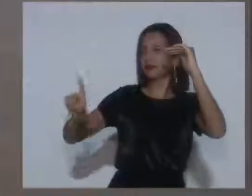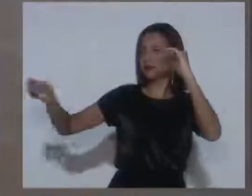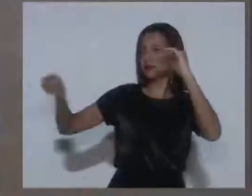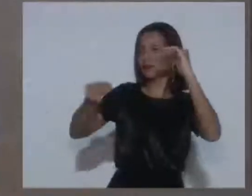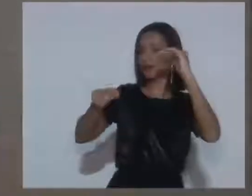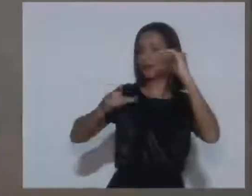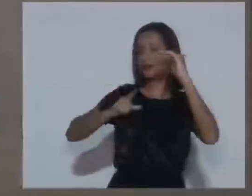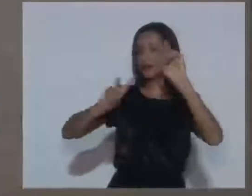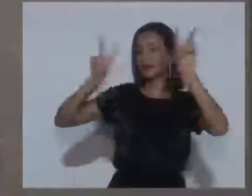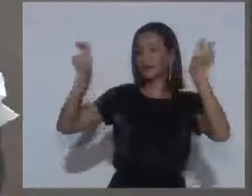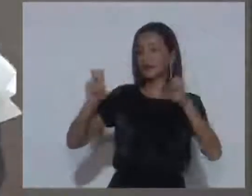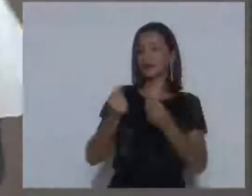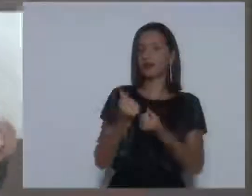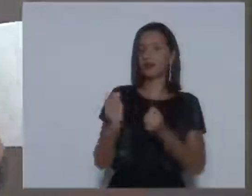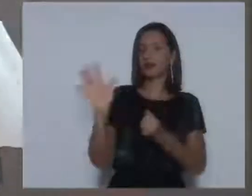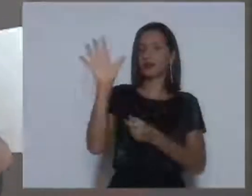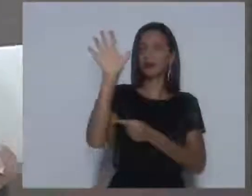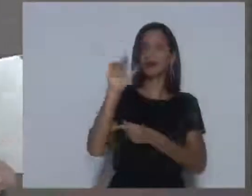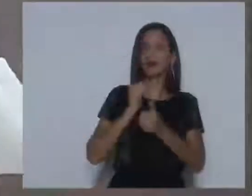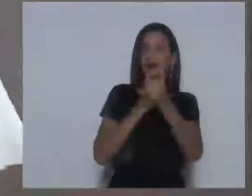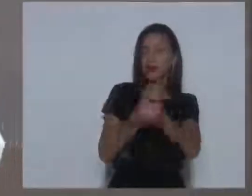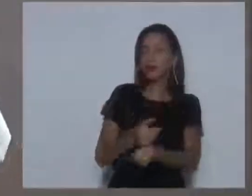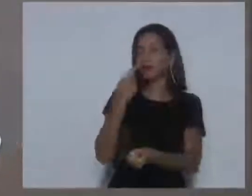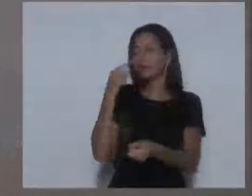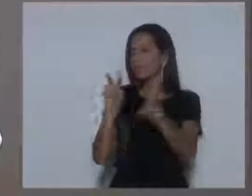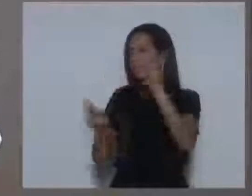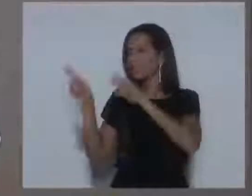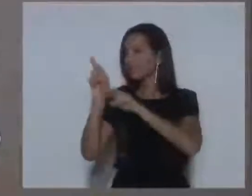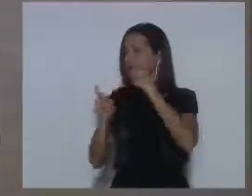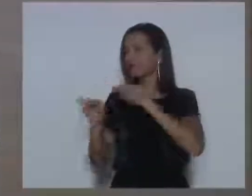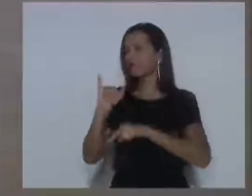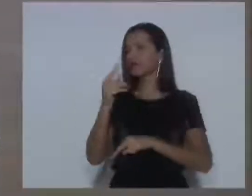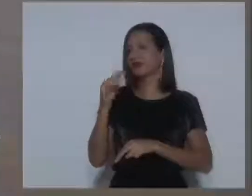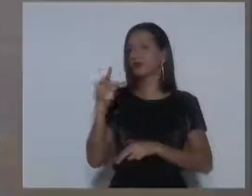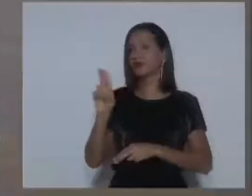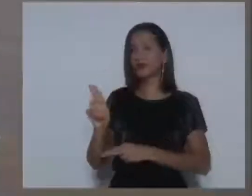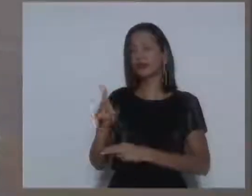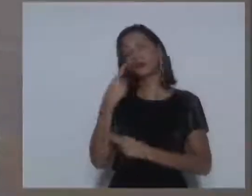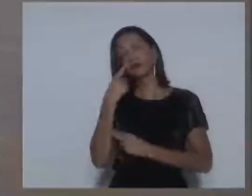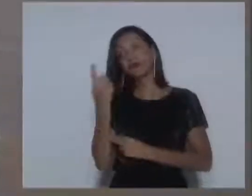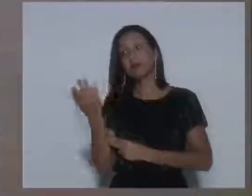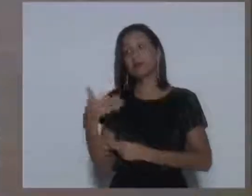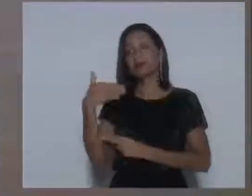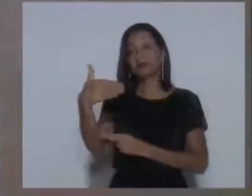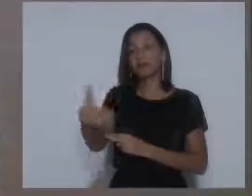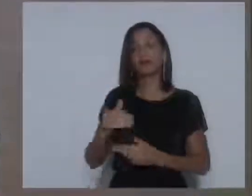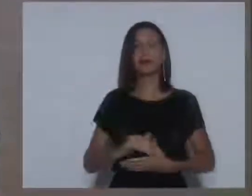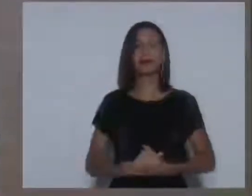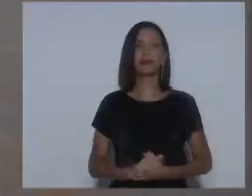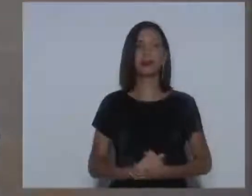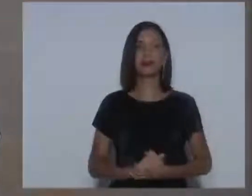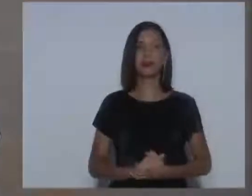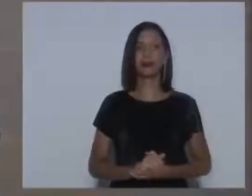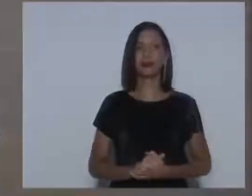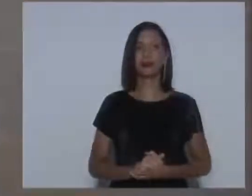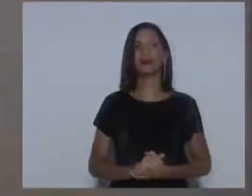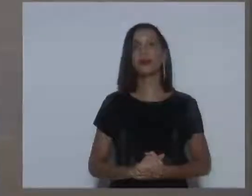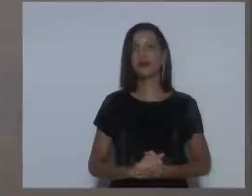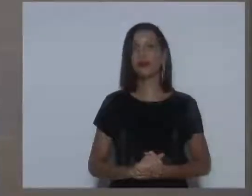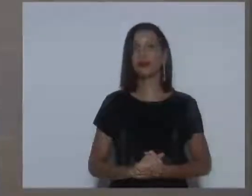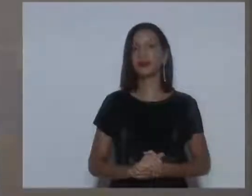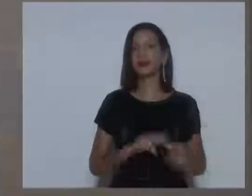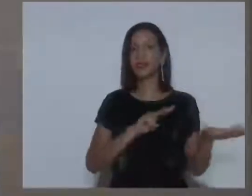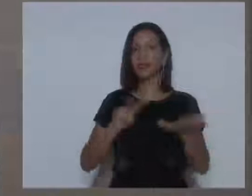dos aumentos. Estou acompanhando também essa questão do IPTU. Vamos ver como que isso vai avançar aí nas